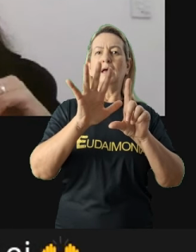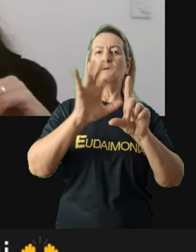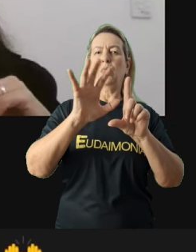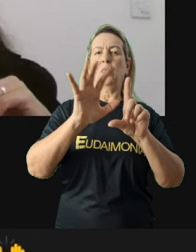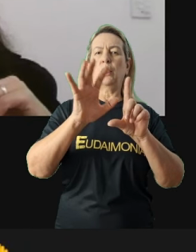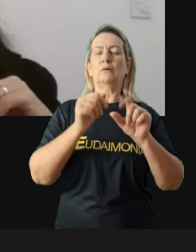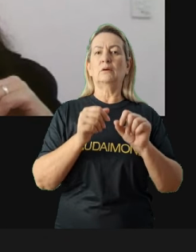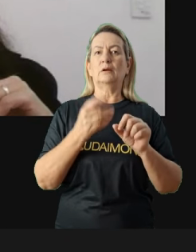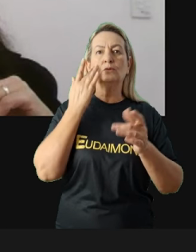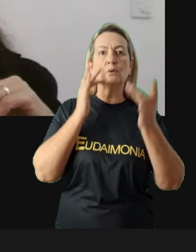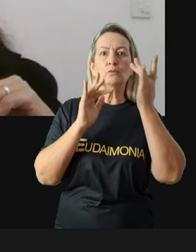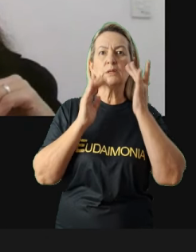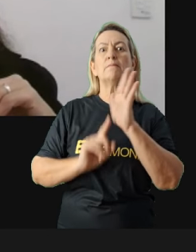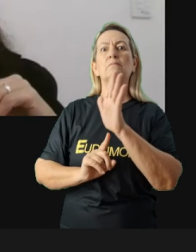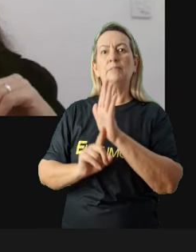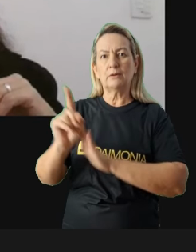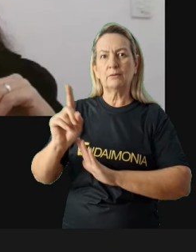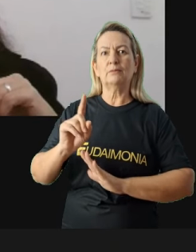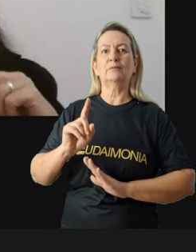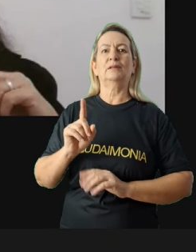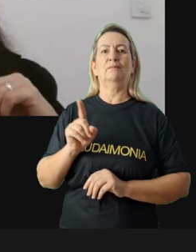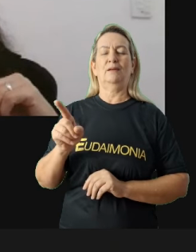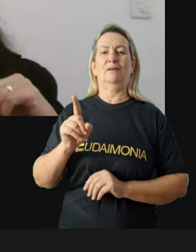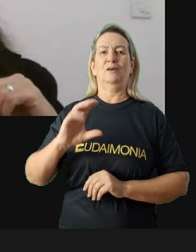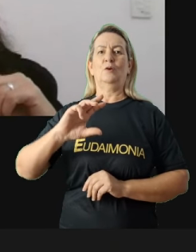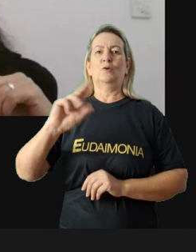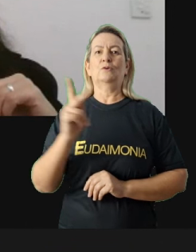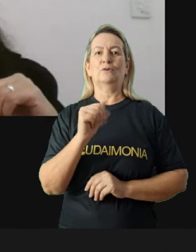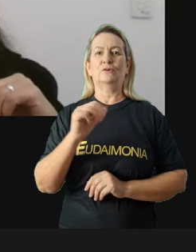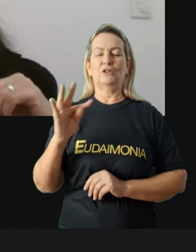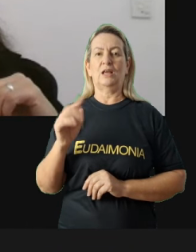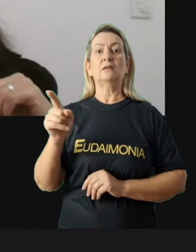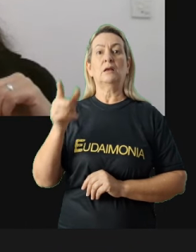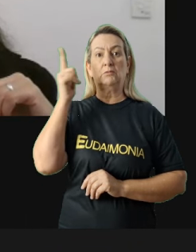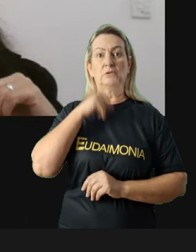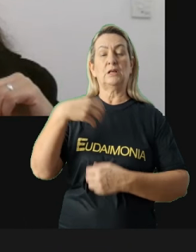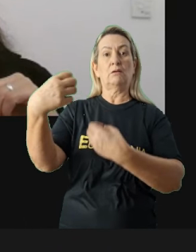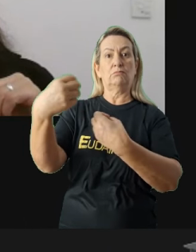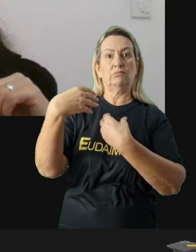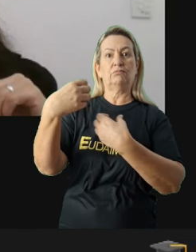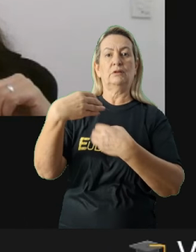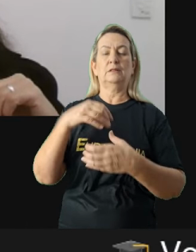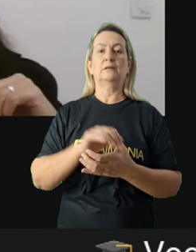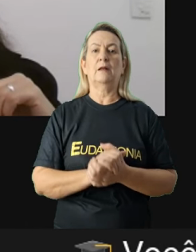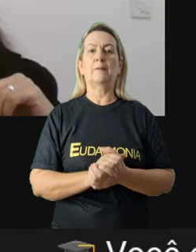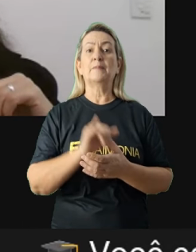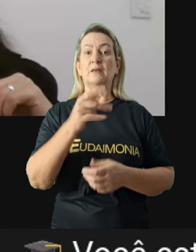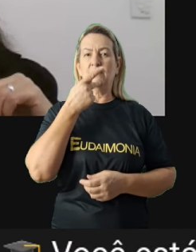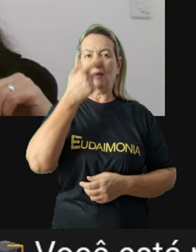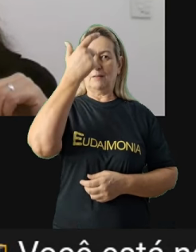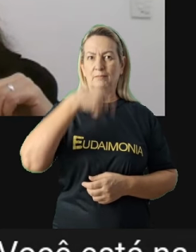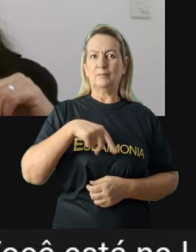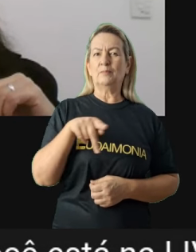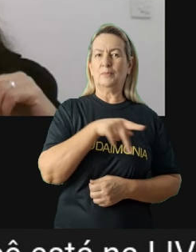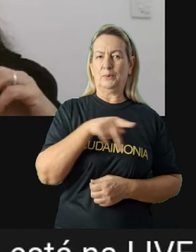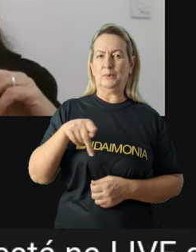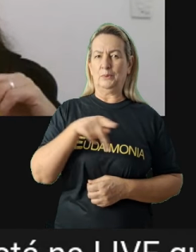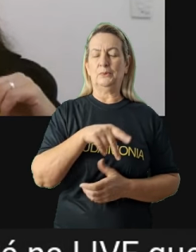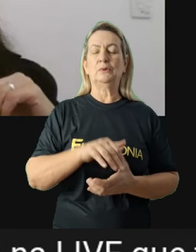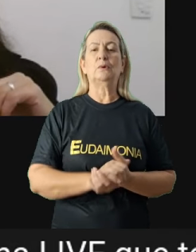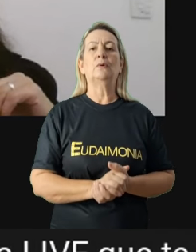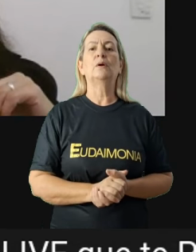colocar uma animação, não sei. Ótimo. Vai lá, pergunta para o GPT, ele consegue te dar algumas orientações. Quando